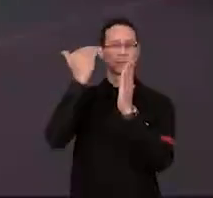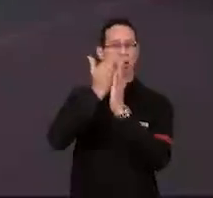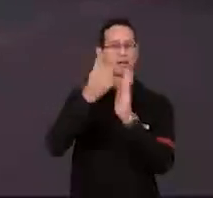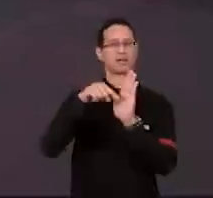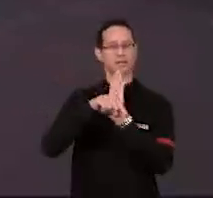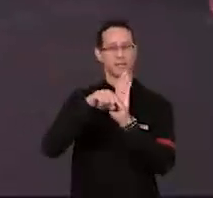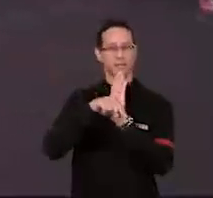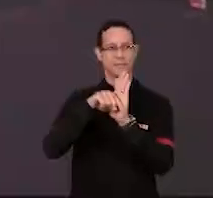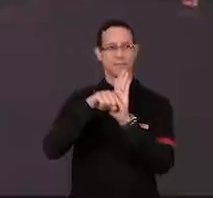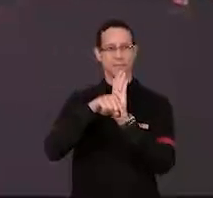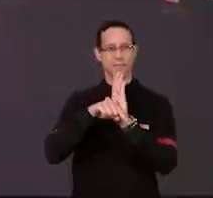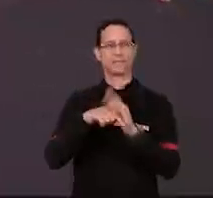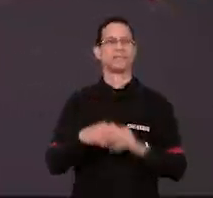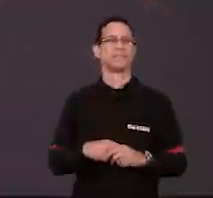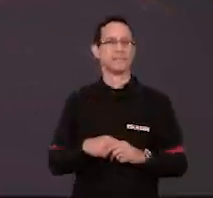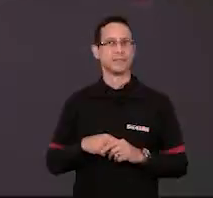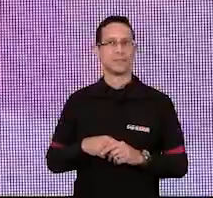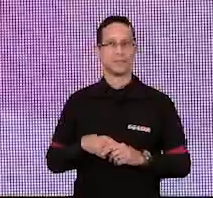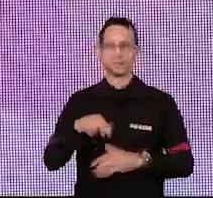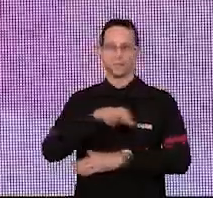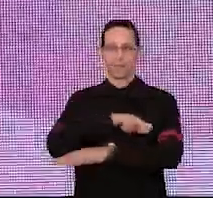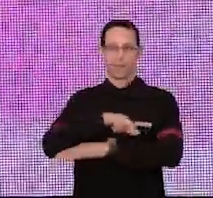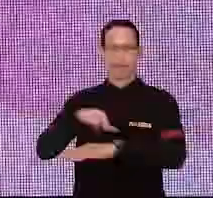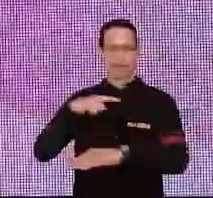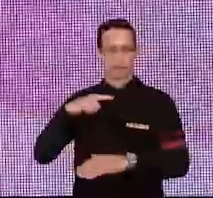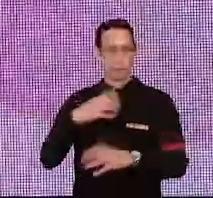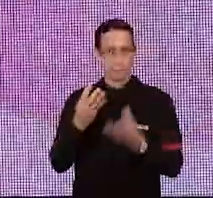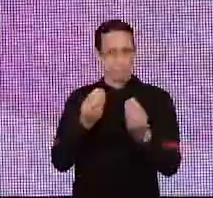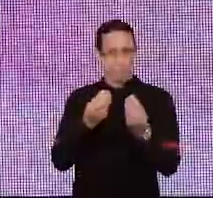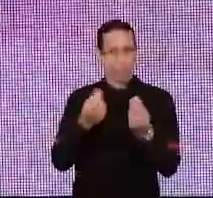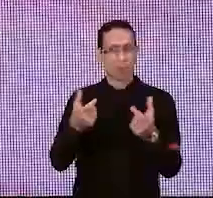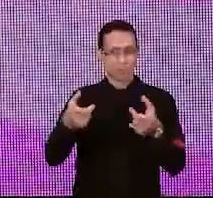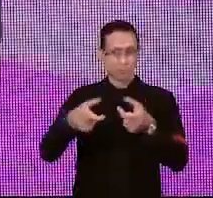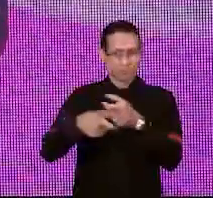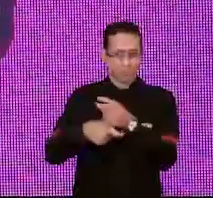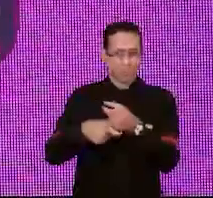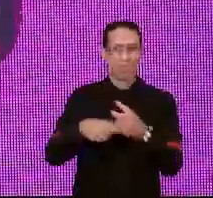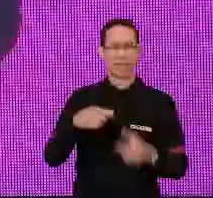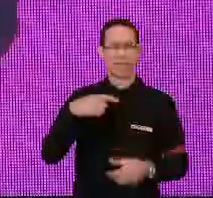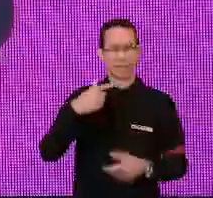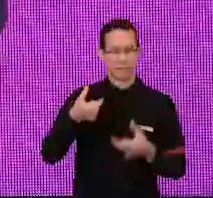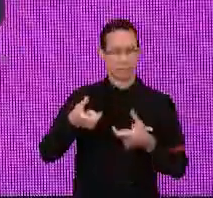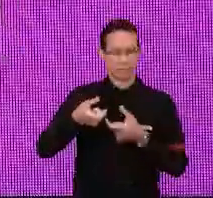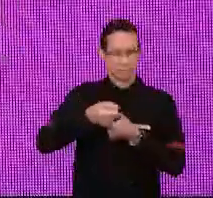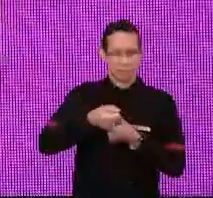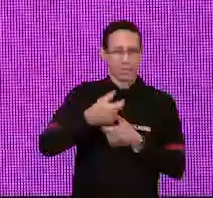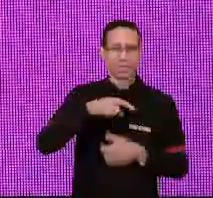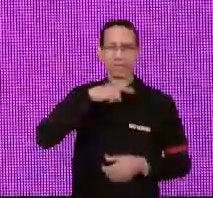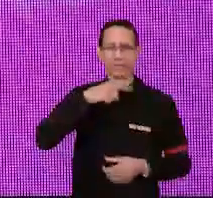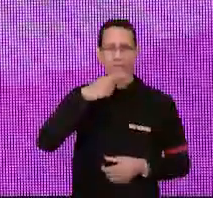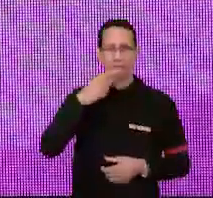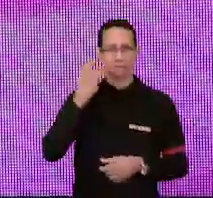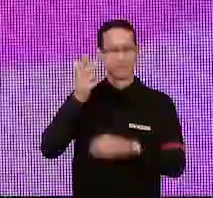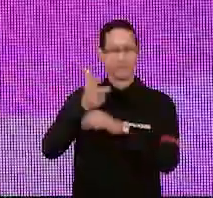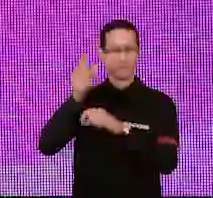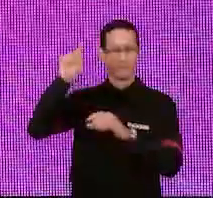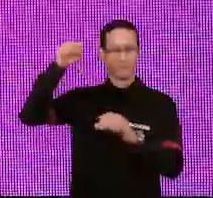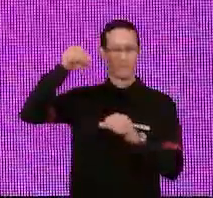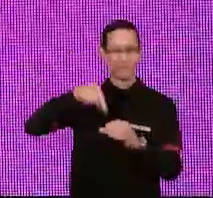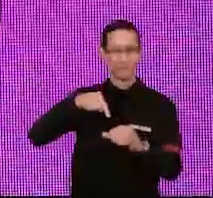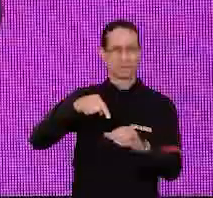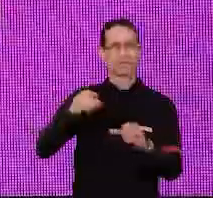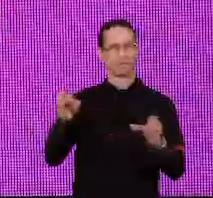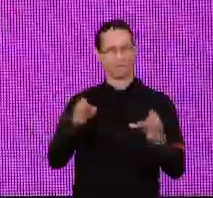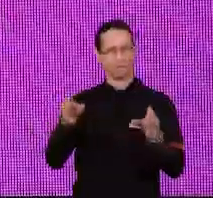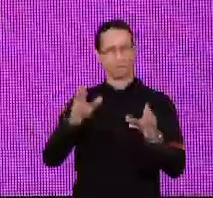for braquicefálico, ou se ele for qualquer raça com muita estenose, que às vezes ele só vai descobrir a estenose no momento da otoendoscopia, é o